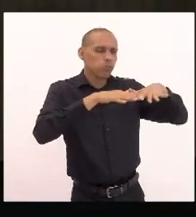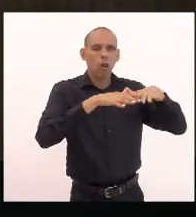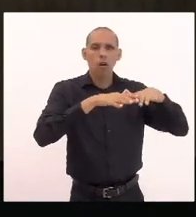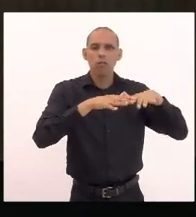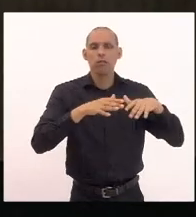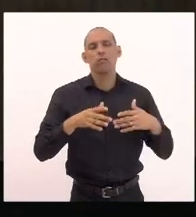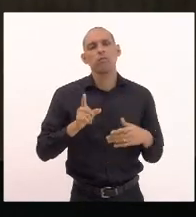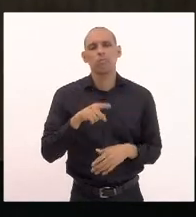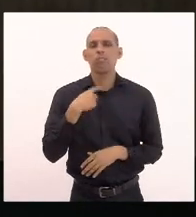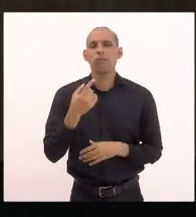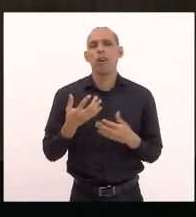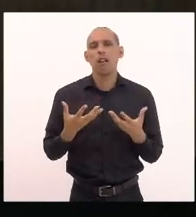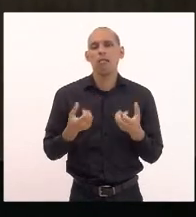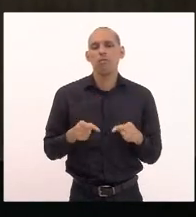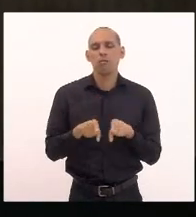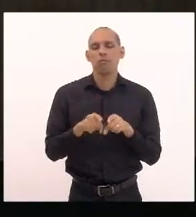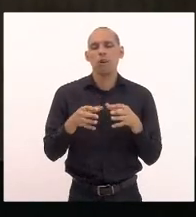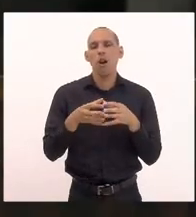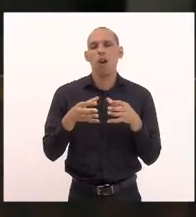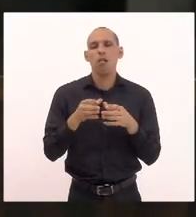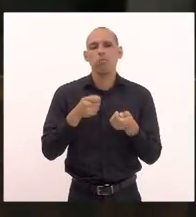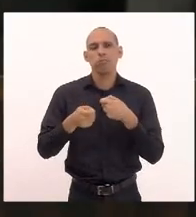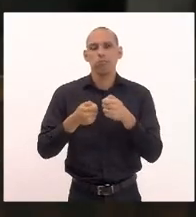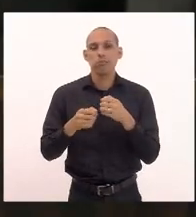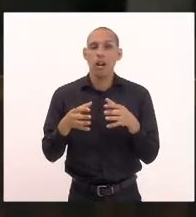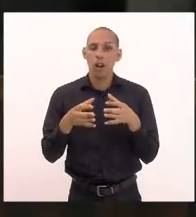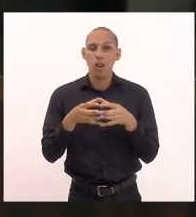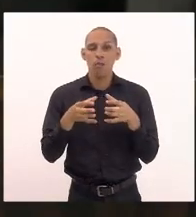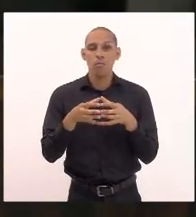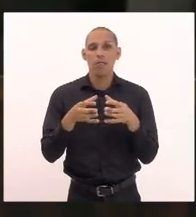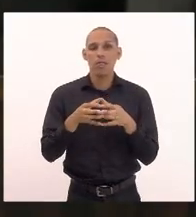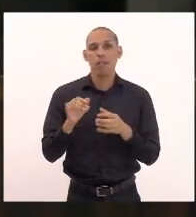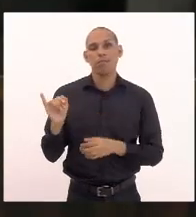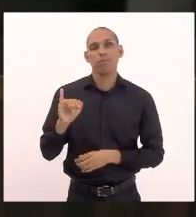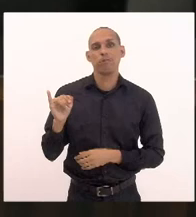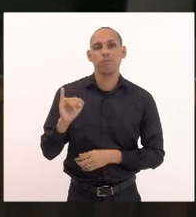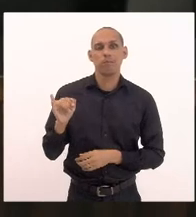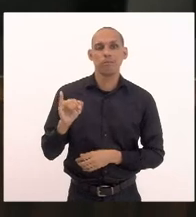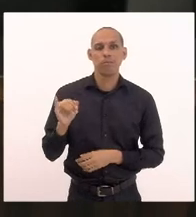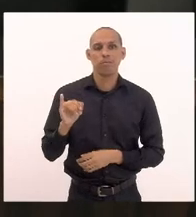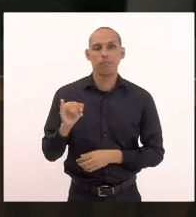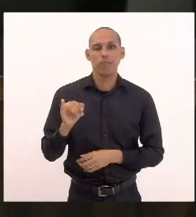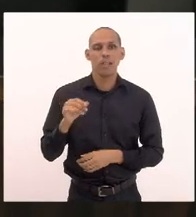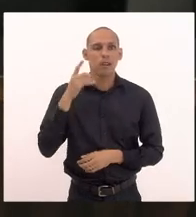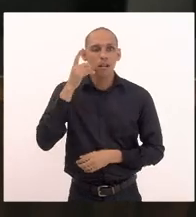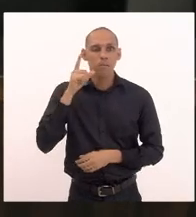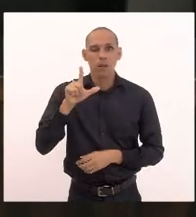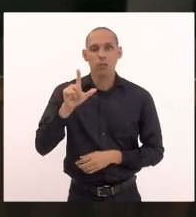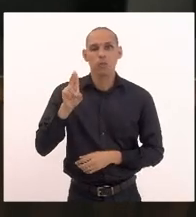o parecer da Comissão de Economia é favorável. Pela Comissão de Tributação, deputado Luiz Paulo.